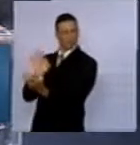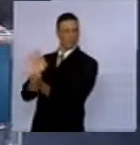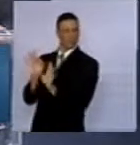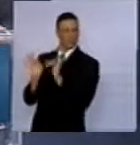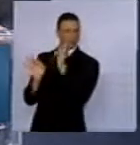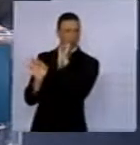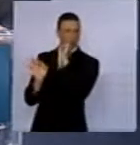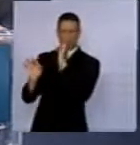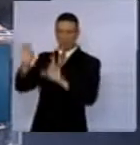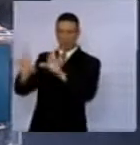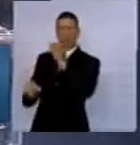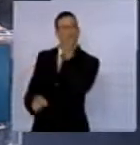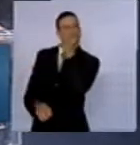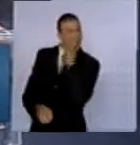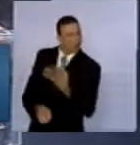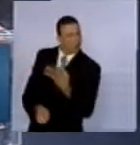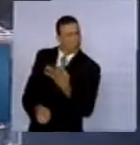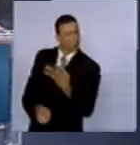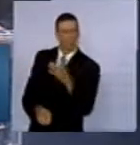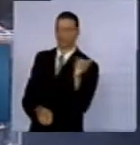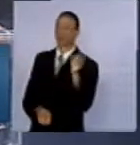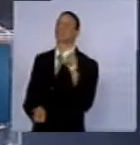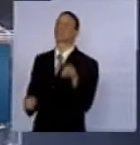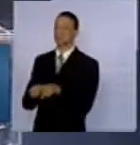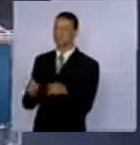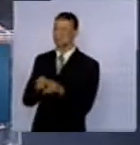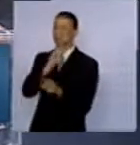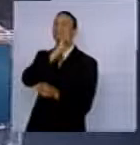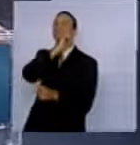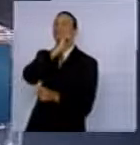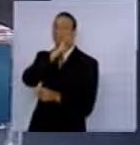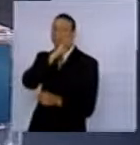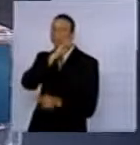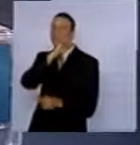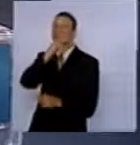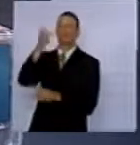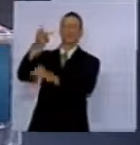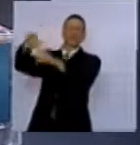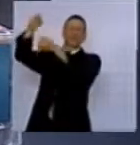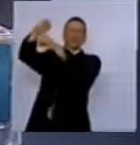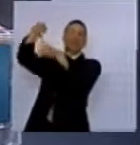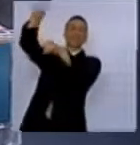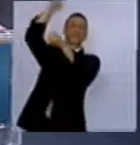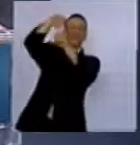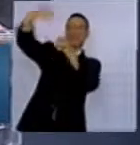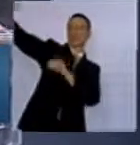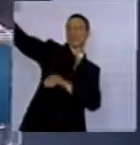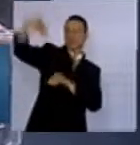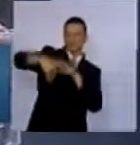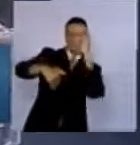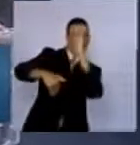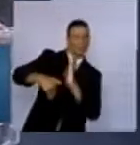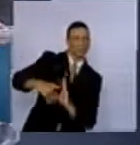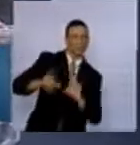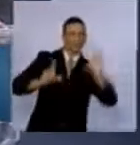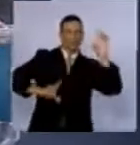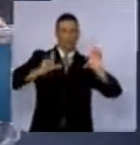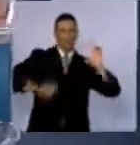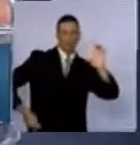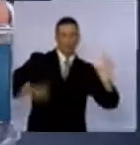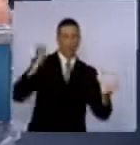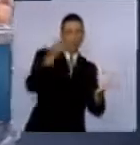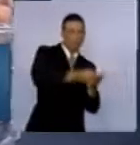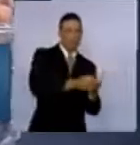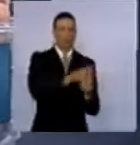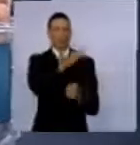só tem conteúdo bom. Muito lixo audiovisual de outros países estão chegando aqui nas nossas televisões fechadas. E